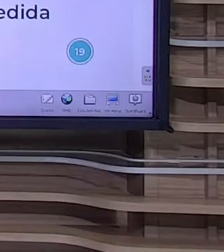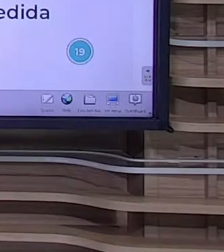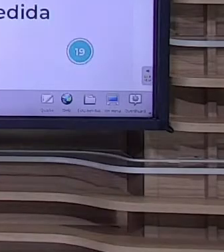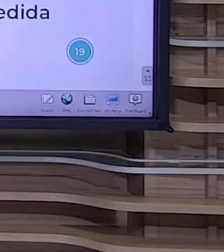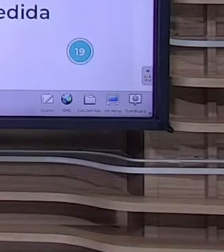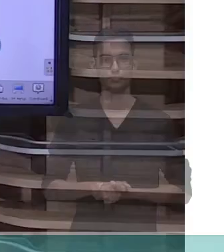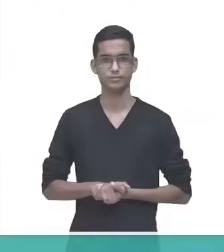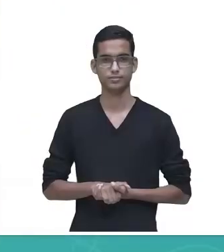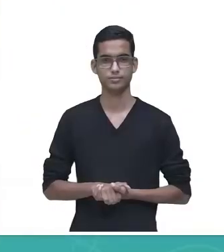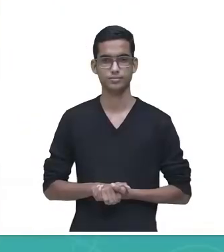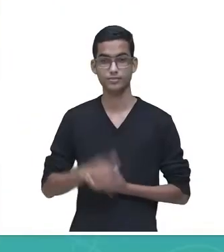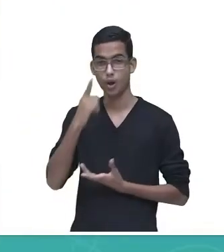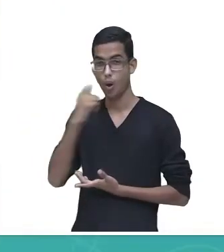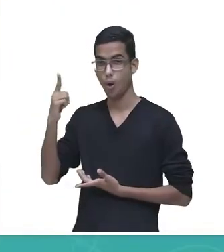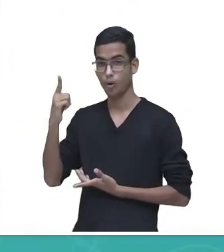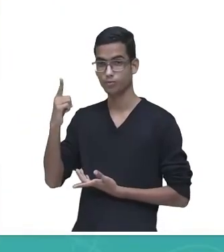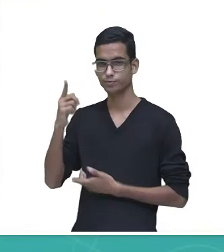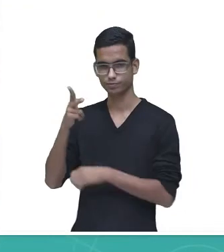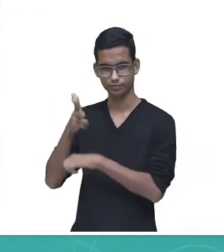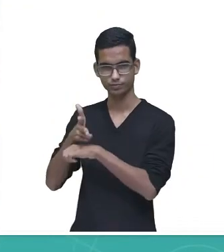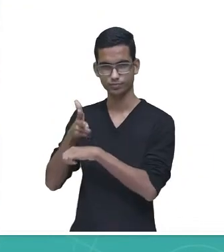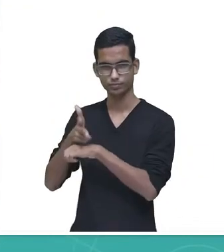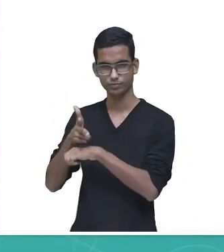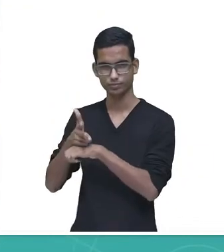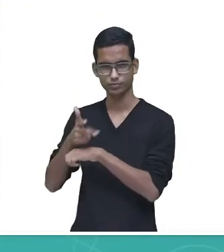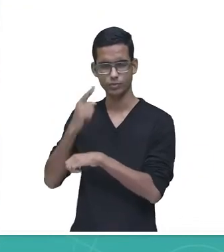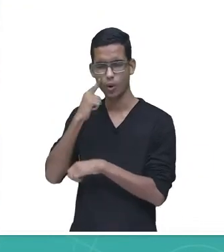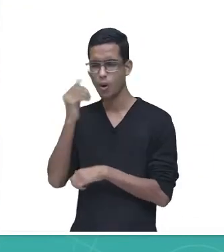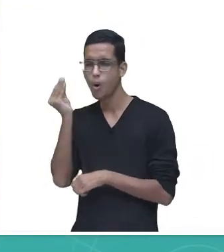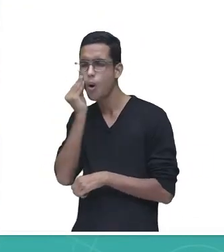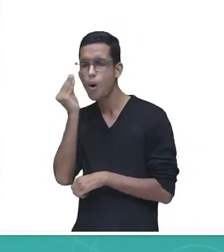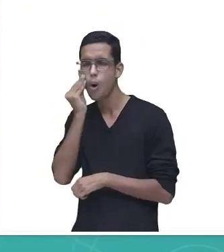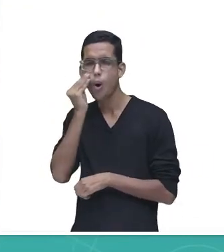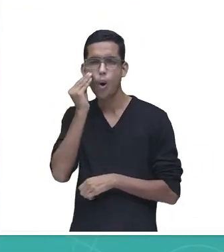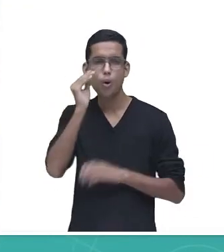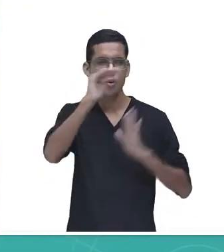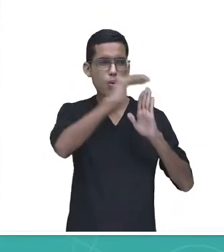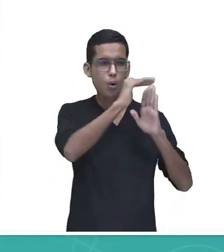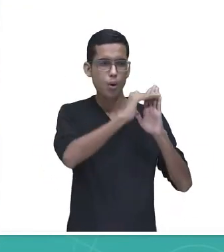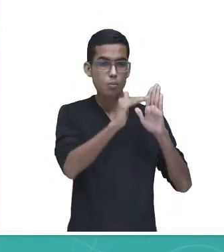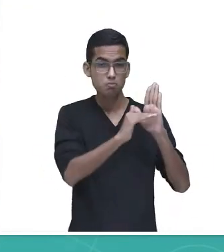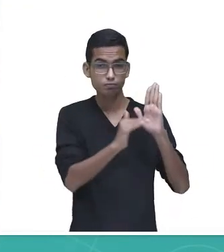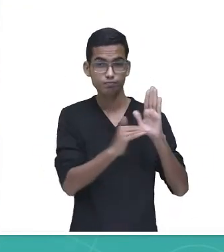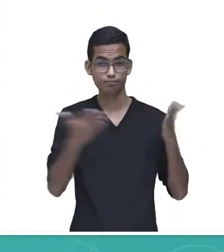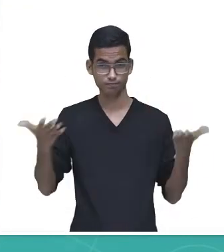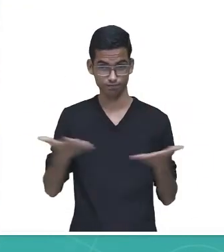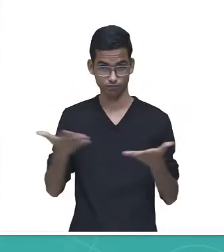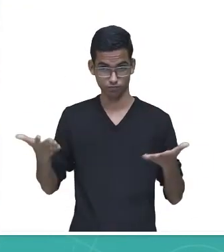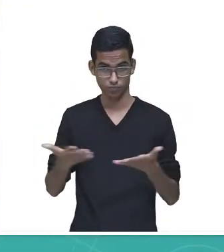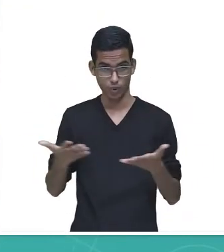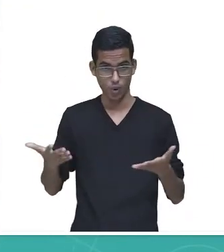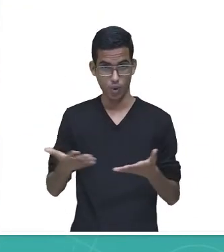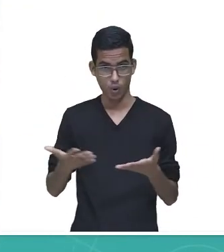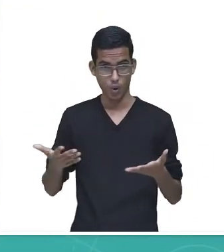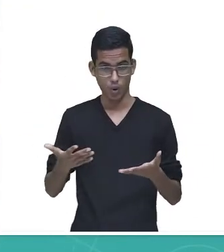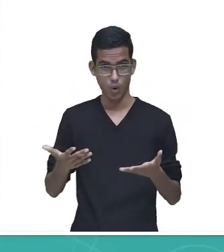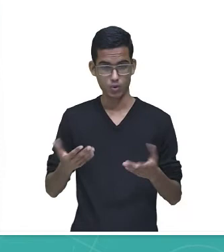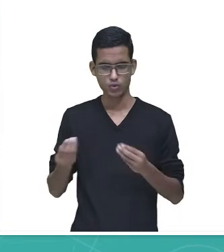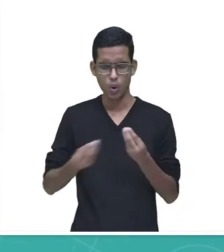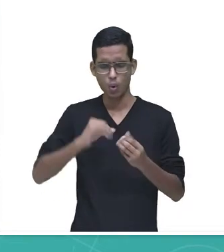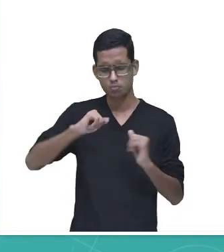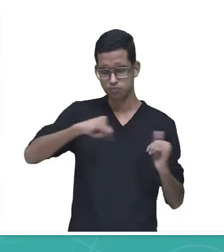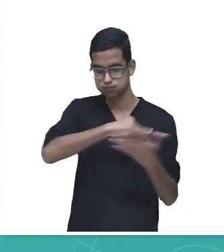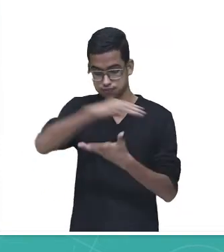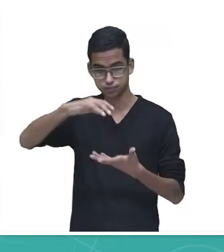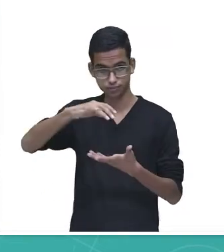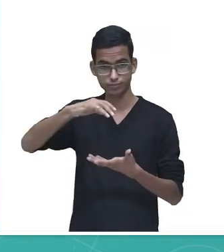Muito bem, você viu, né, como é que é a classificação mais atual, tá? Da divisão do mundo